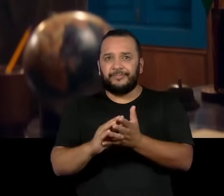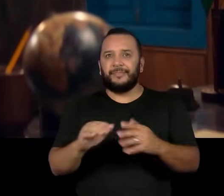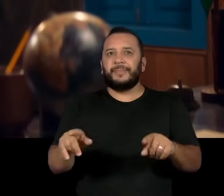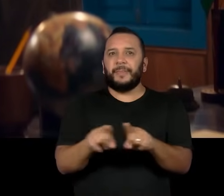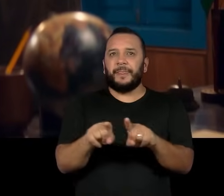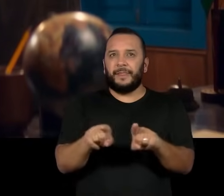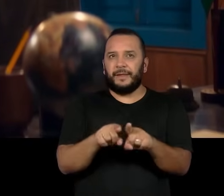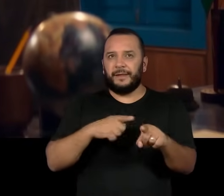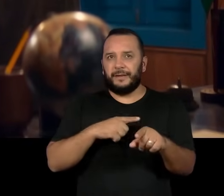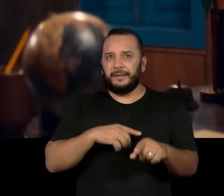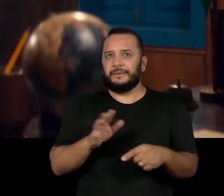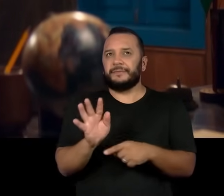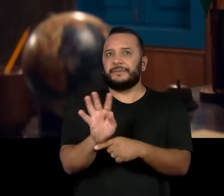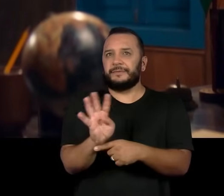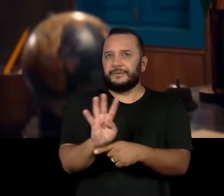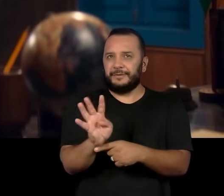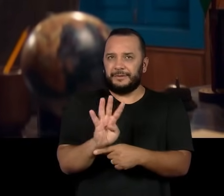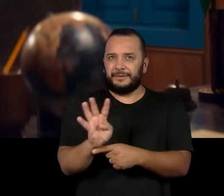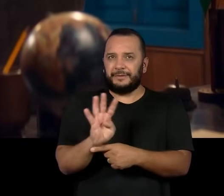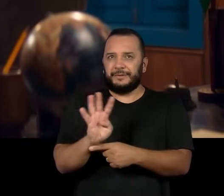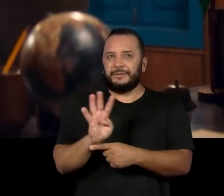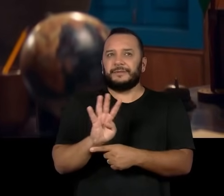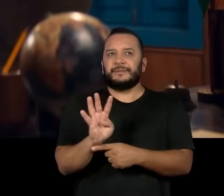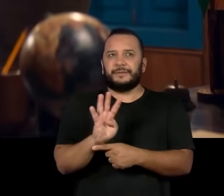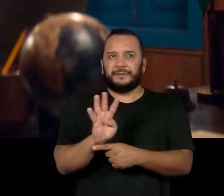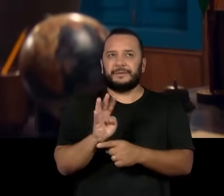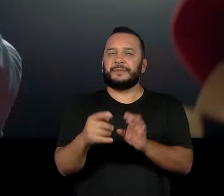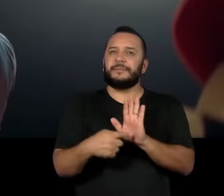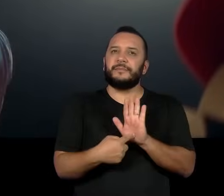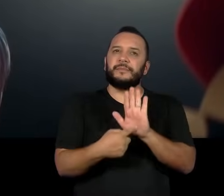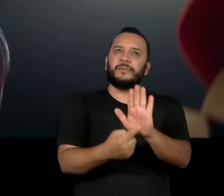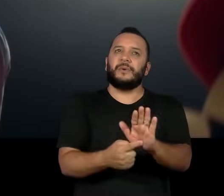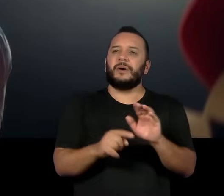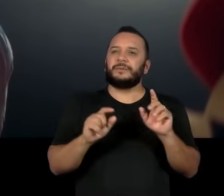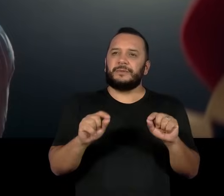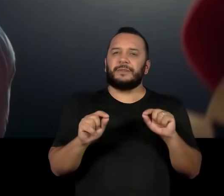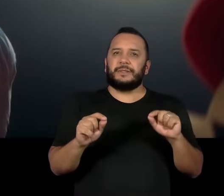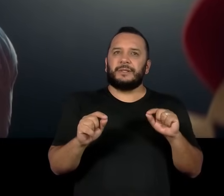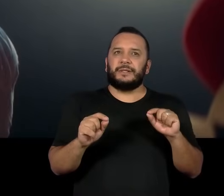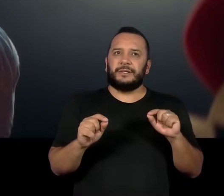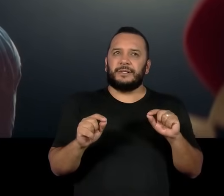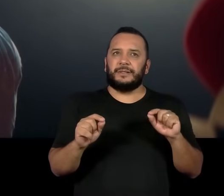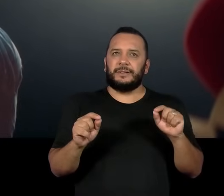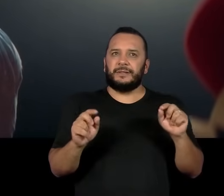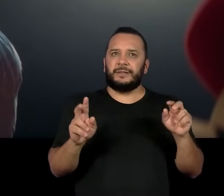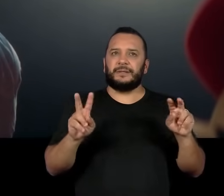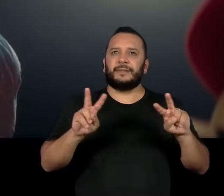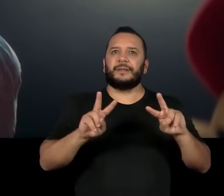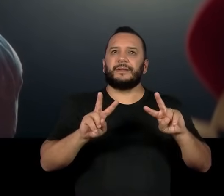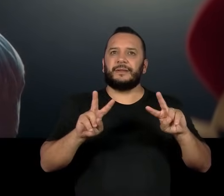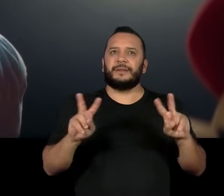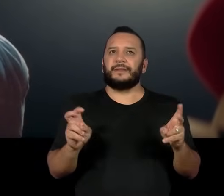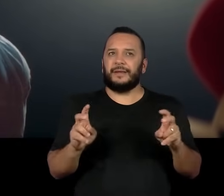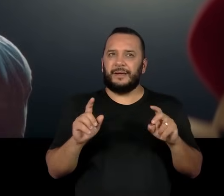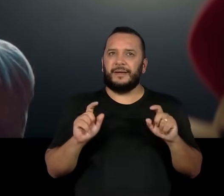filme, ele trata de uma questão que